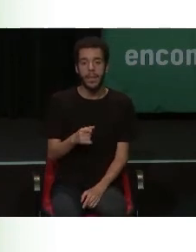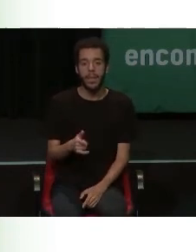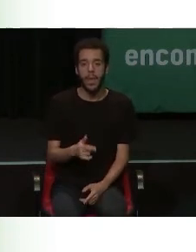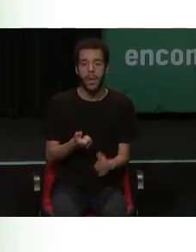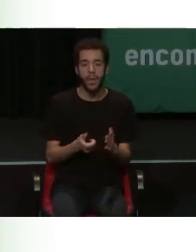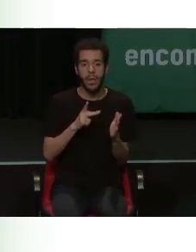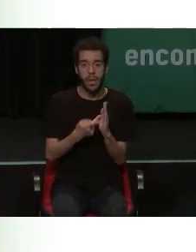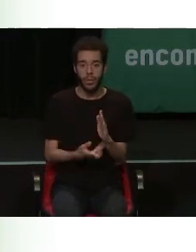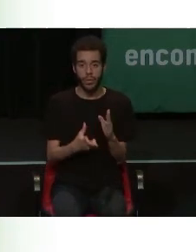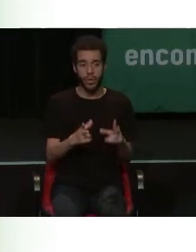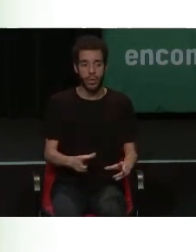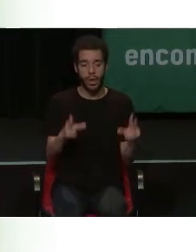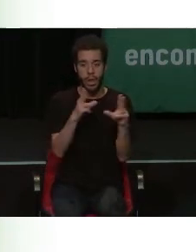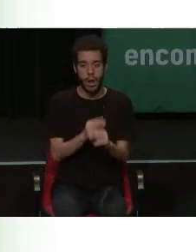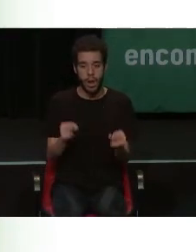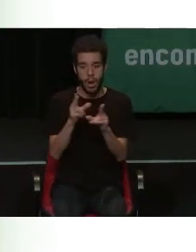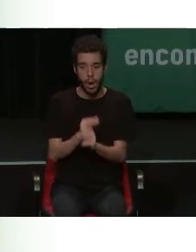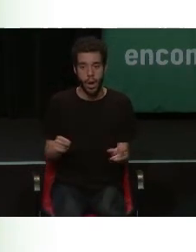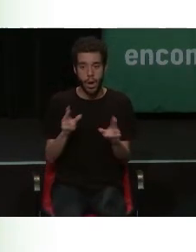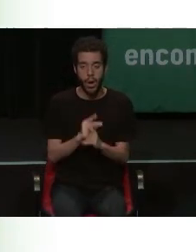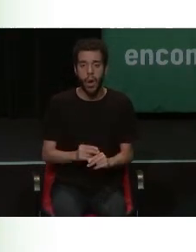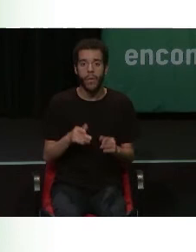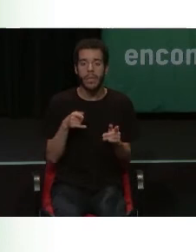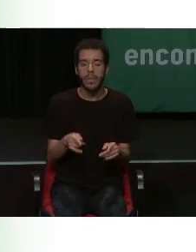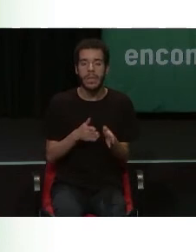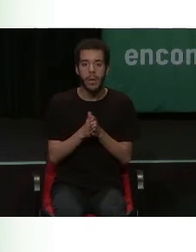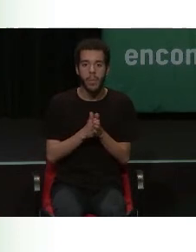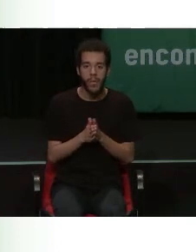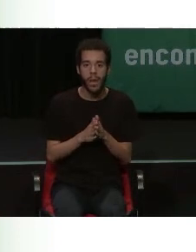novas tecnologias. Portanto, temos componentes tipo